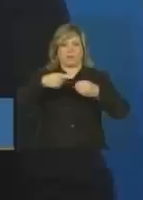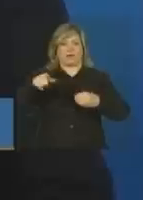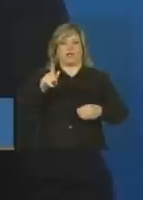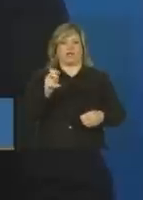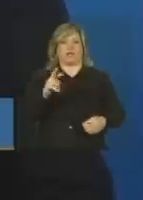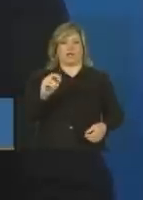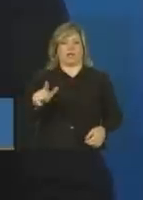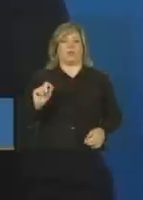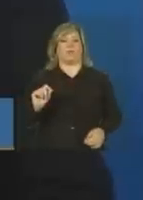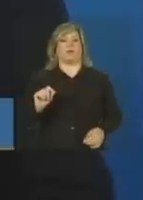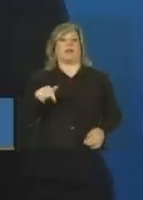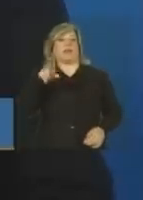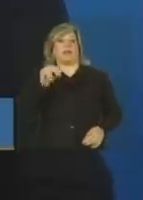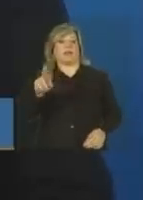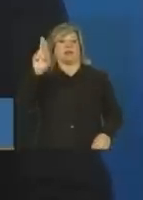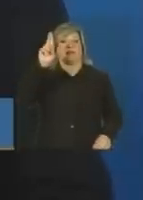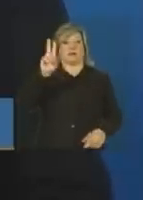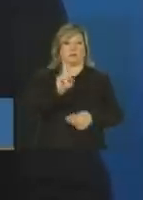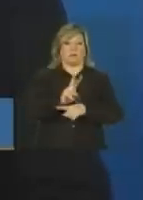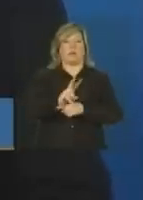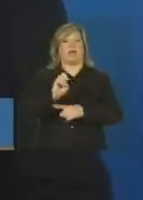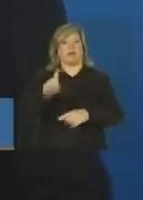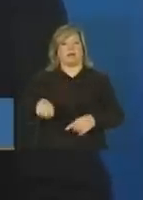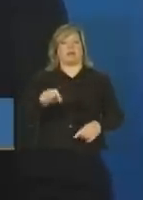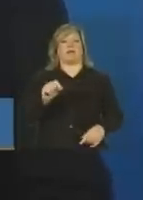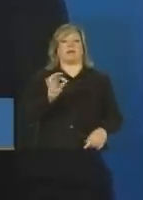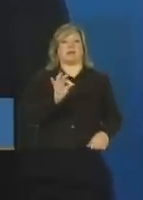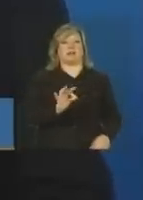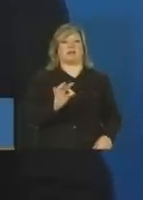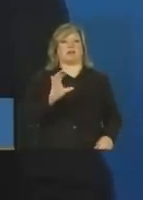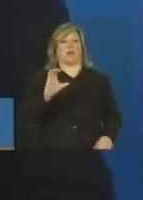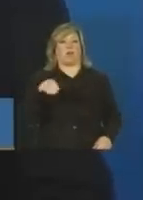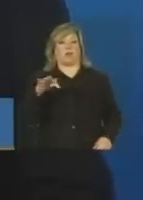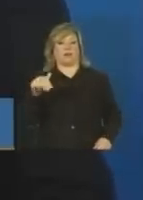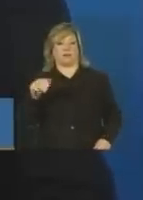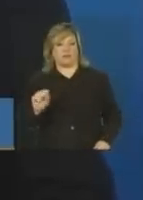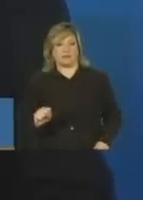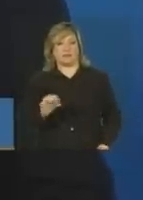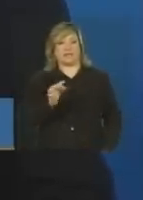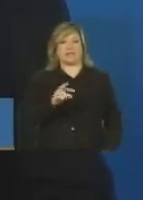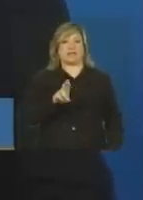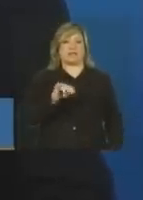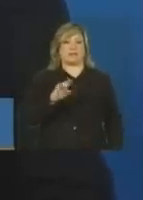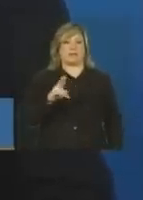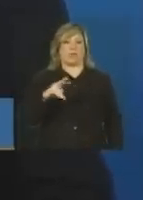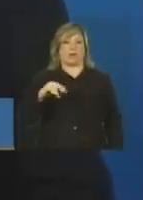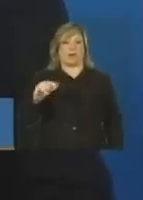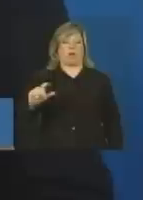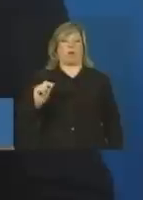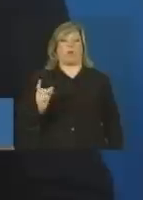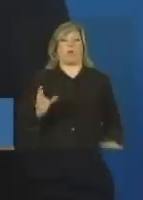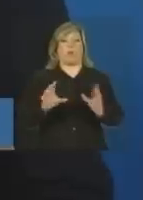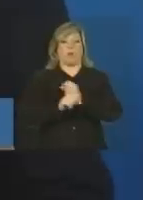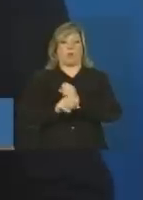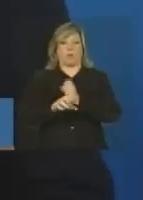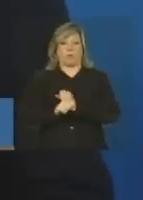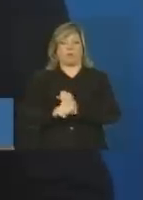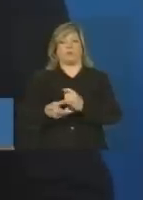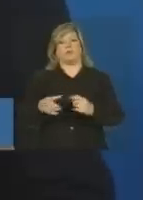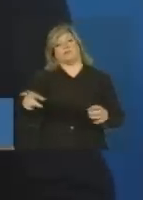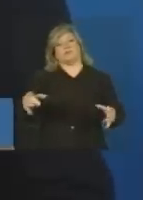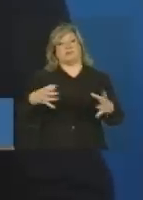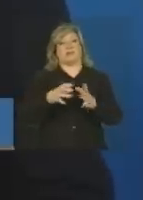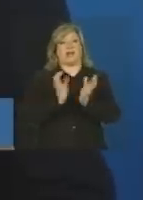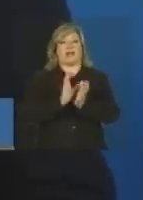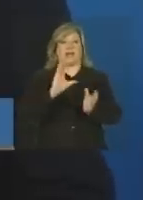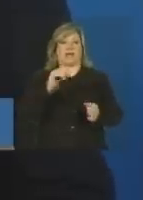conta os tribunais de contas estaduais, né? E no caso do município, de alguns municípios, a própria Câmara de